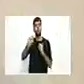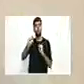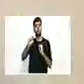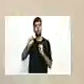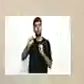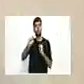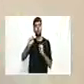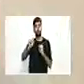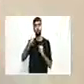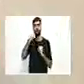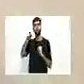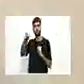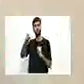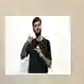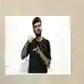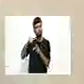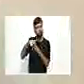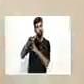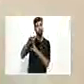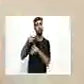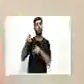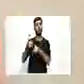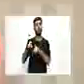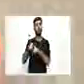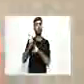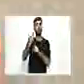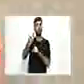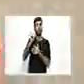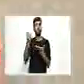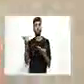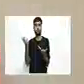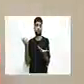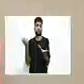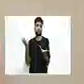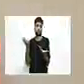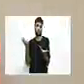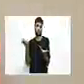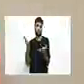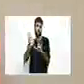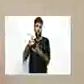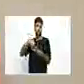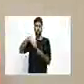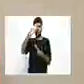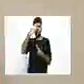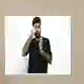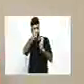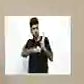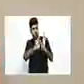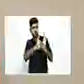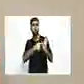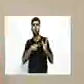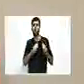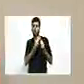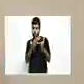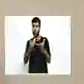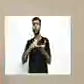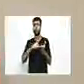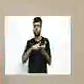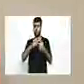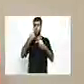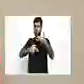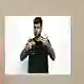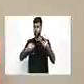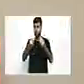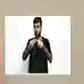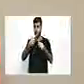e chamar atenção ou e mas a gente tem um controle que eles estão recebendo o material nós não estão